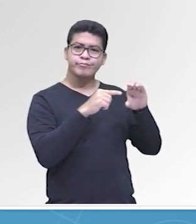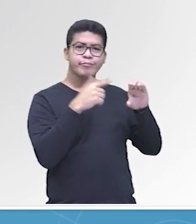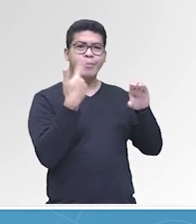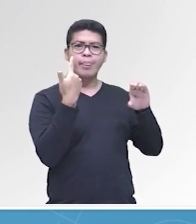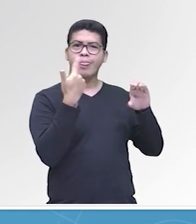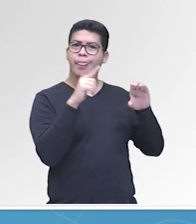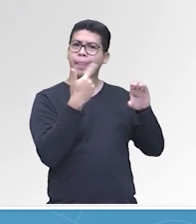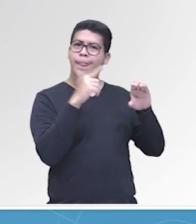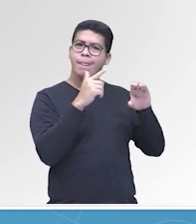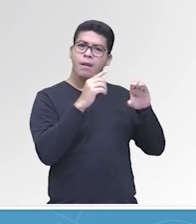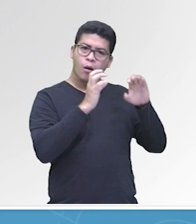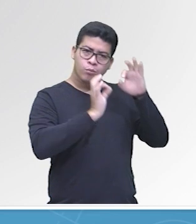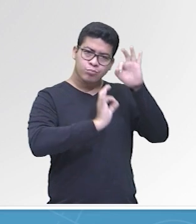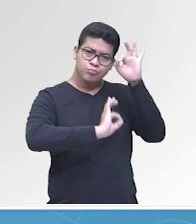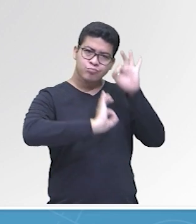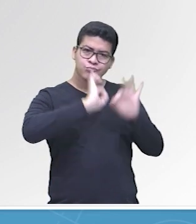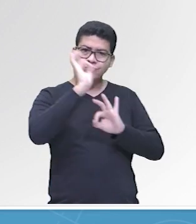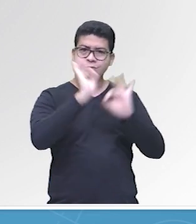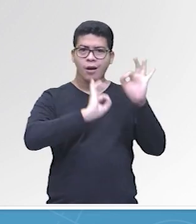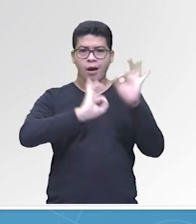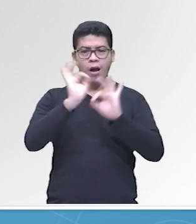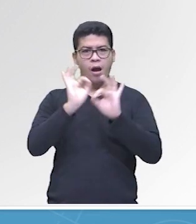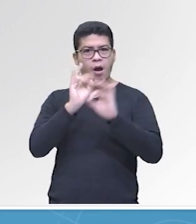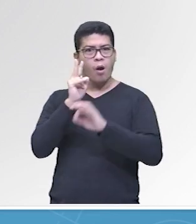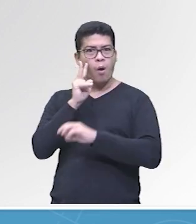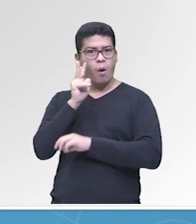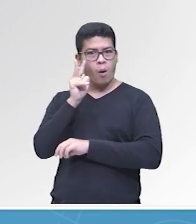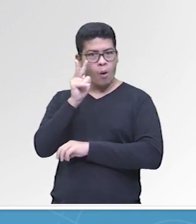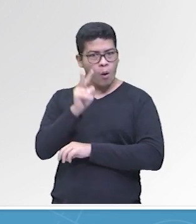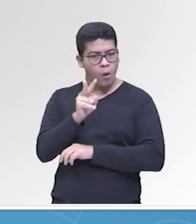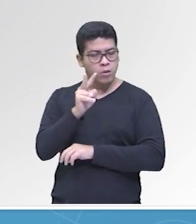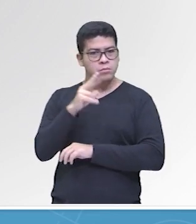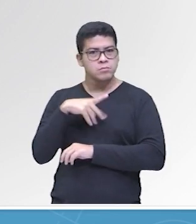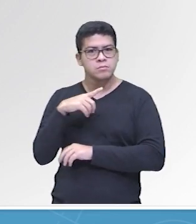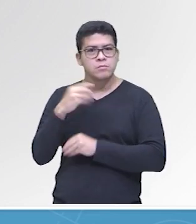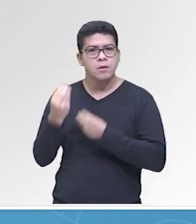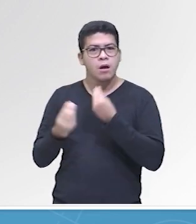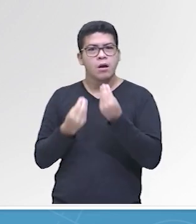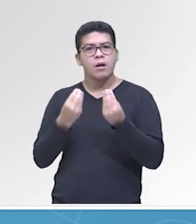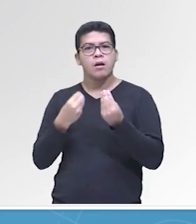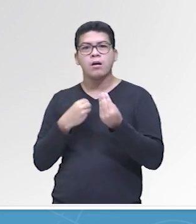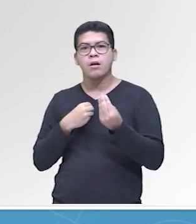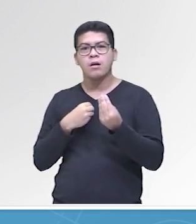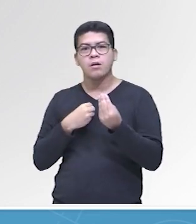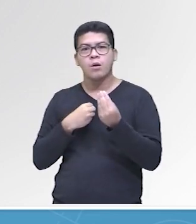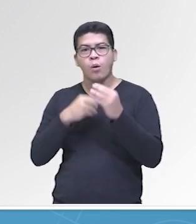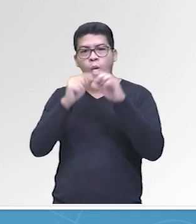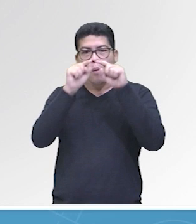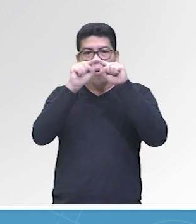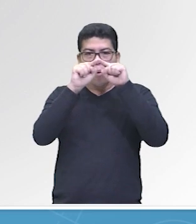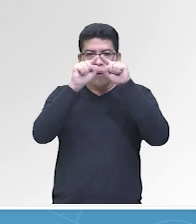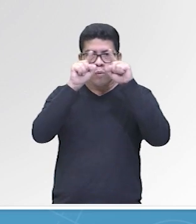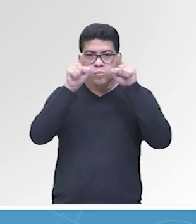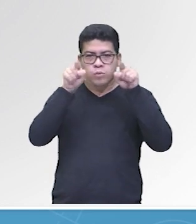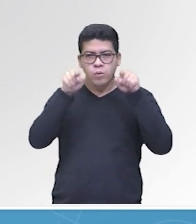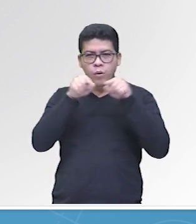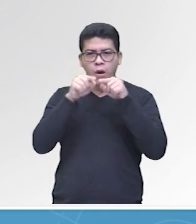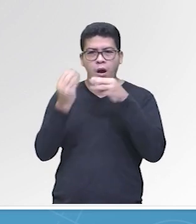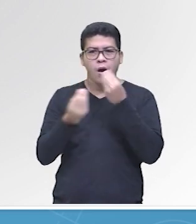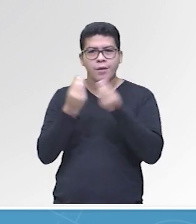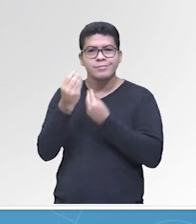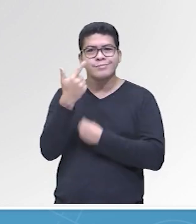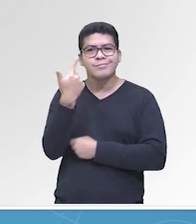olhem atentamente, participem aí no chat, aonde está o nosso material, onde